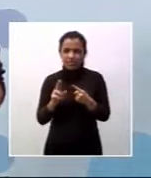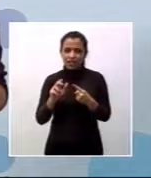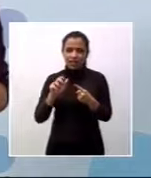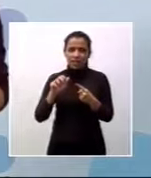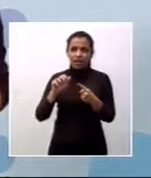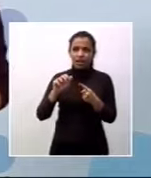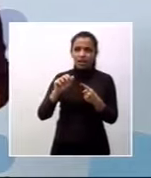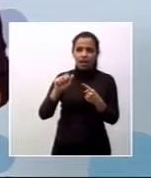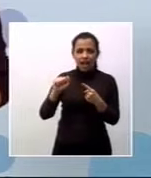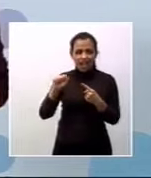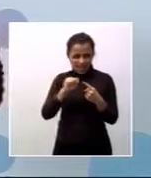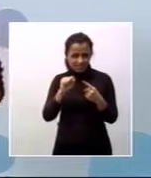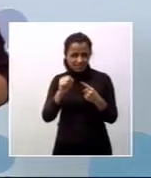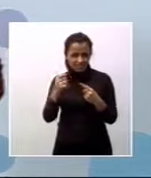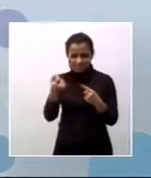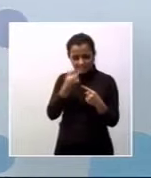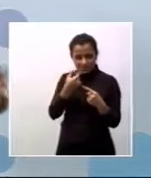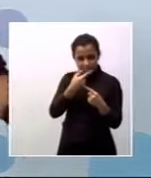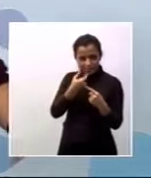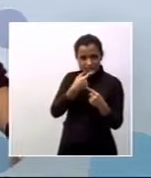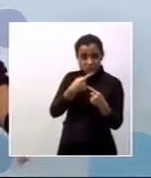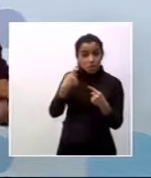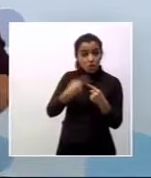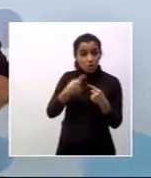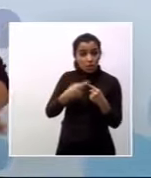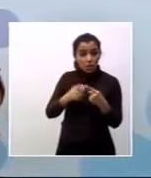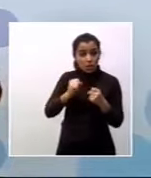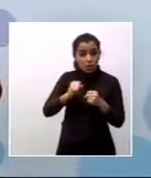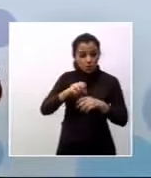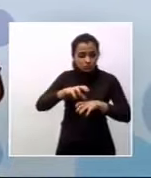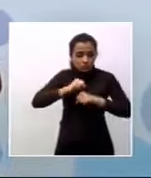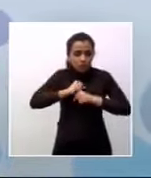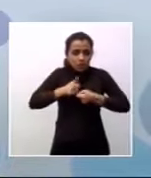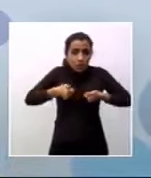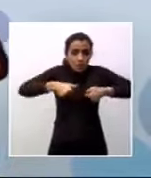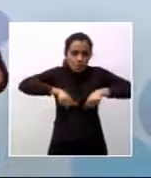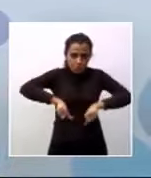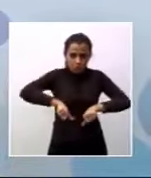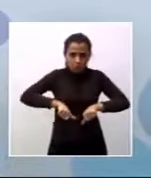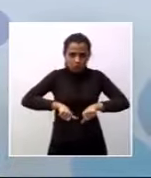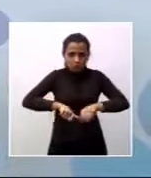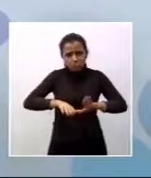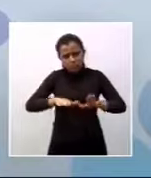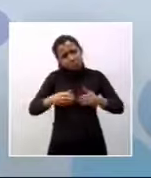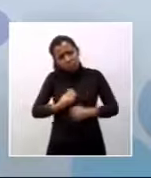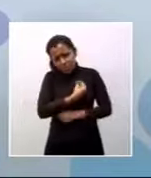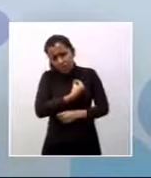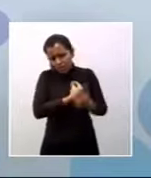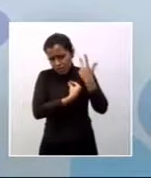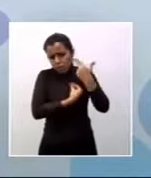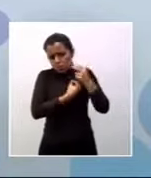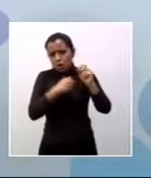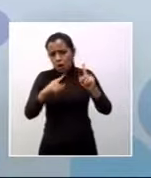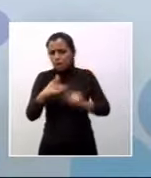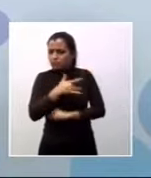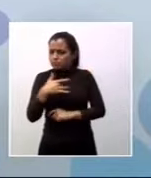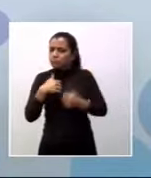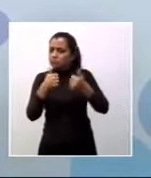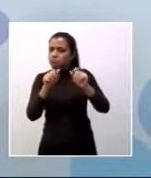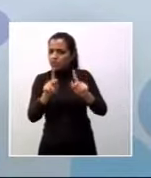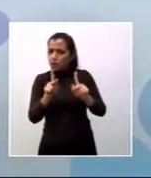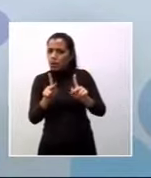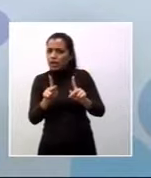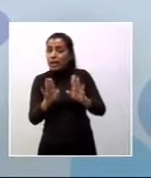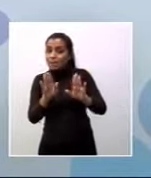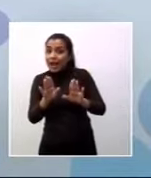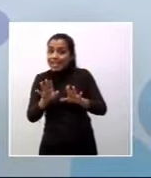usa o a essas perina tudo mais porque pode piorar o quadro tá o que não quer dizer você não pode usar na sua vida porque às vezes é o melhor